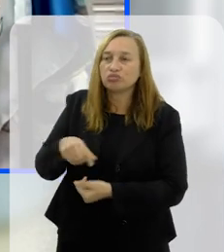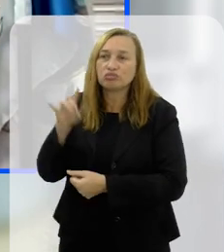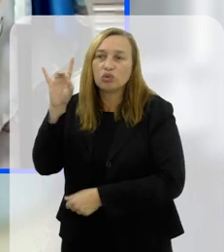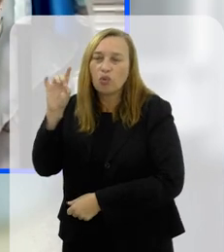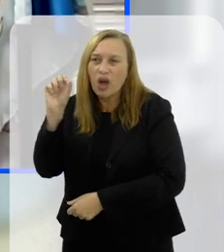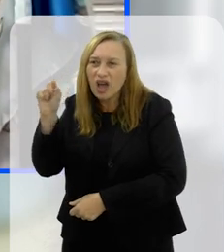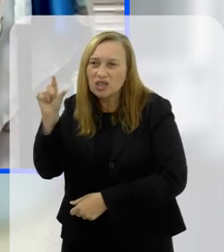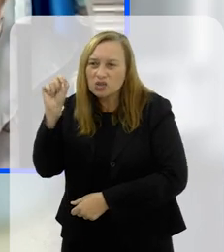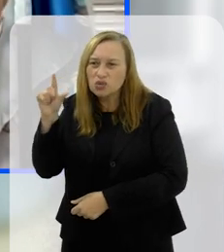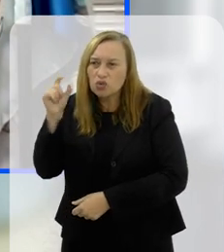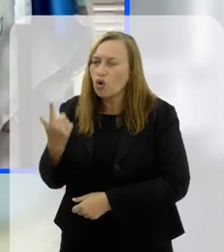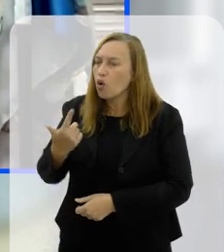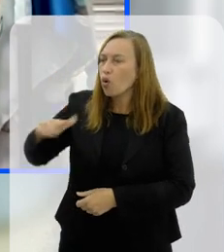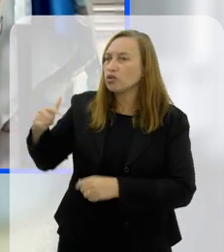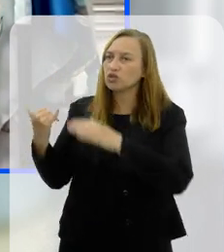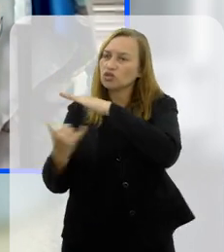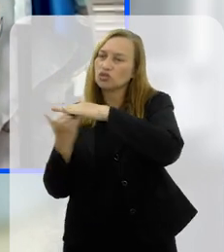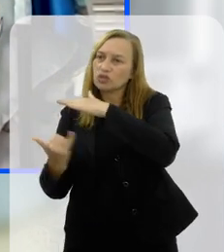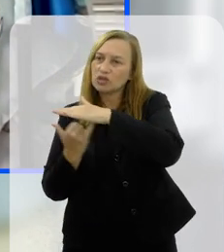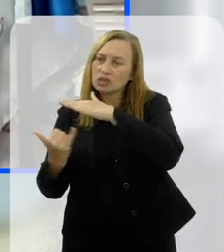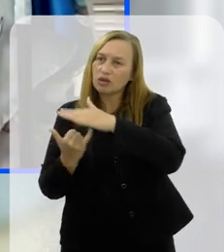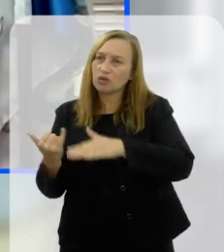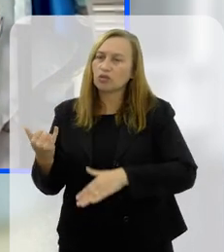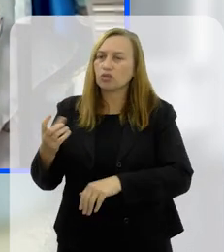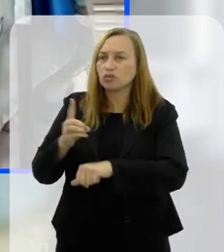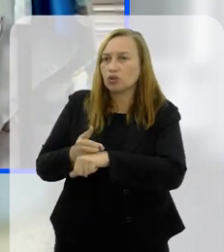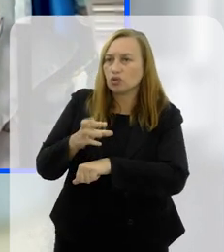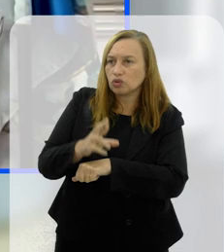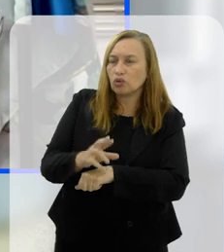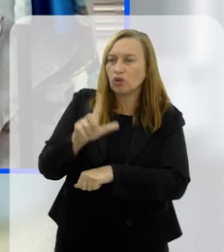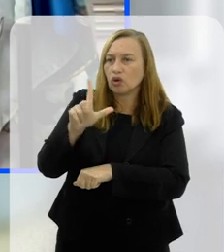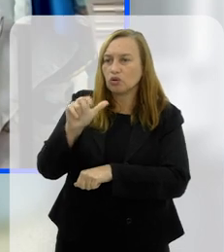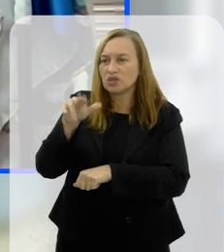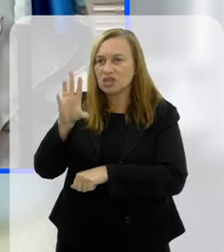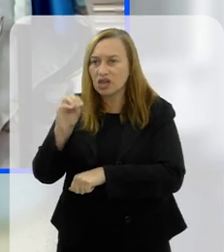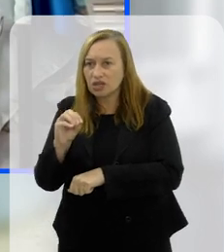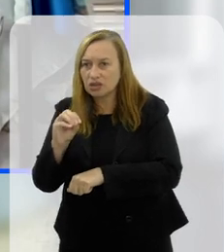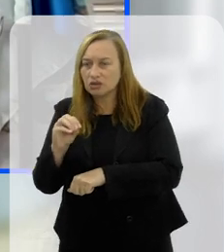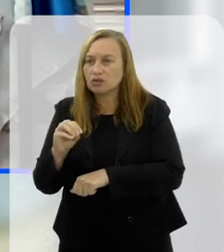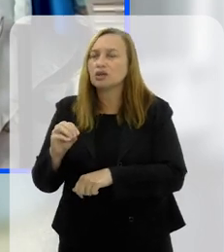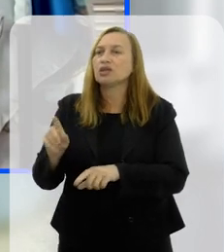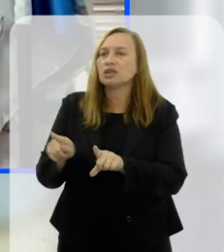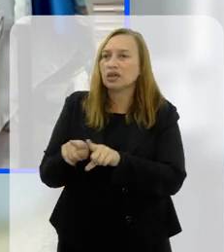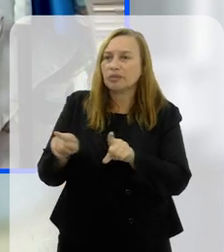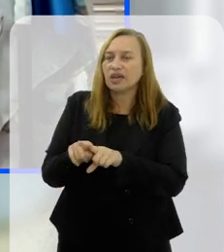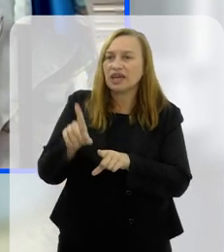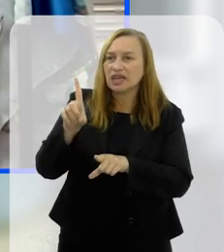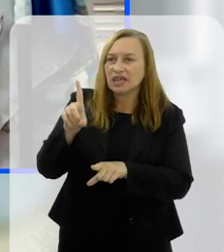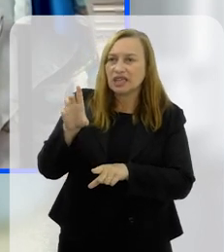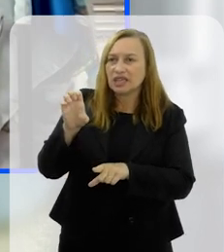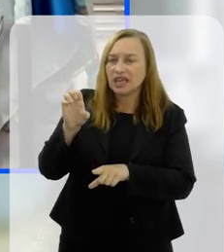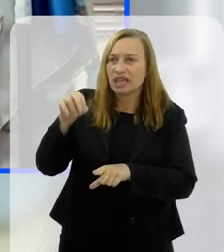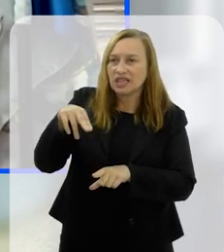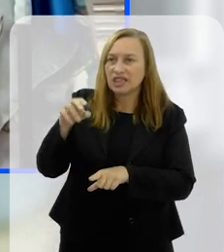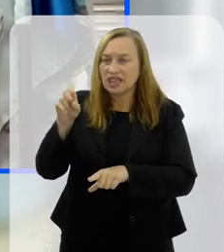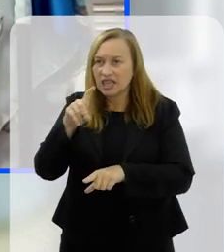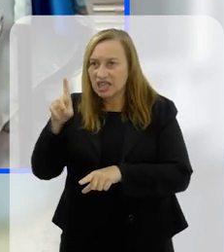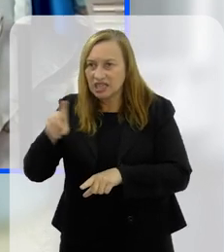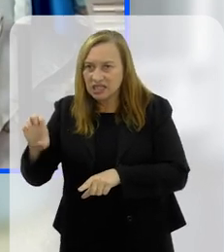Mundo Azul através de outras instituições como nosso Dr Luciana Aragão e a nossa